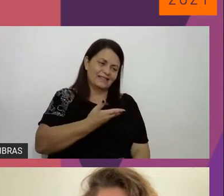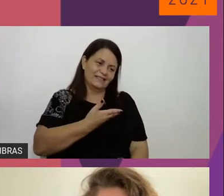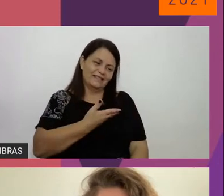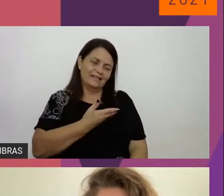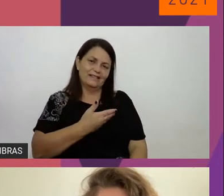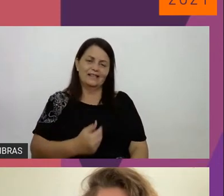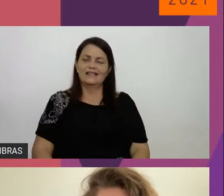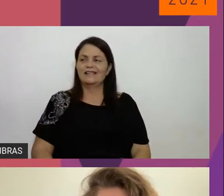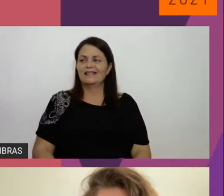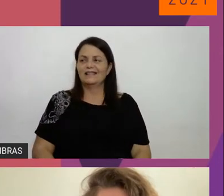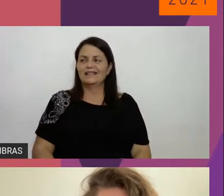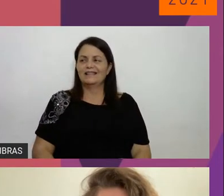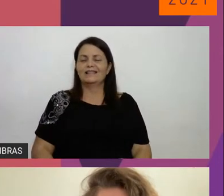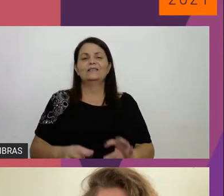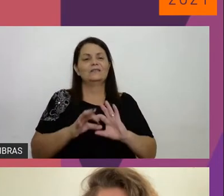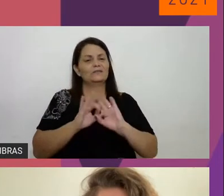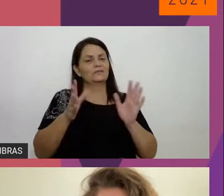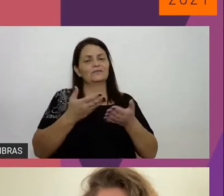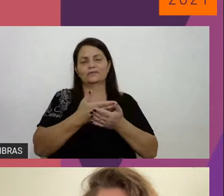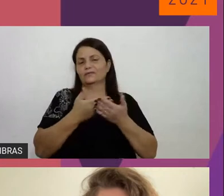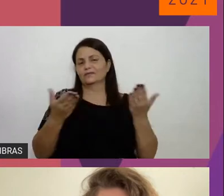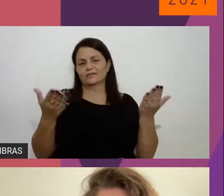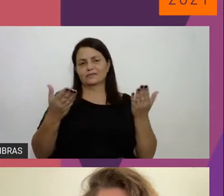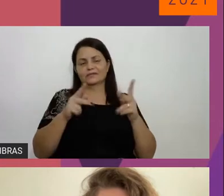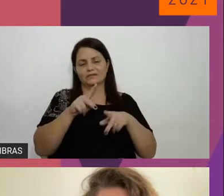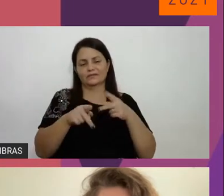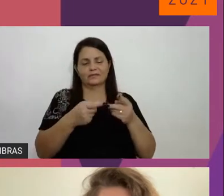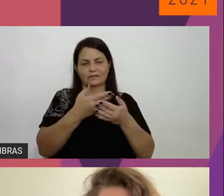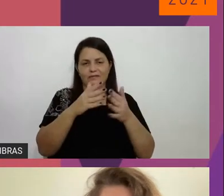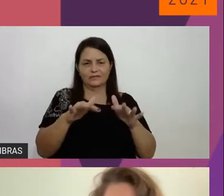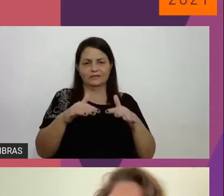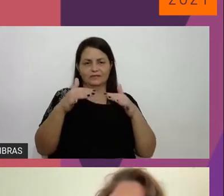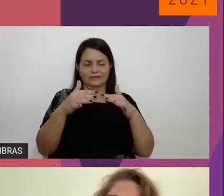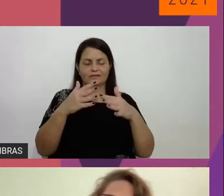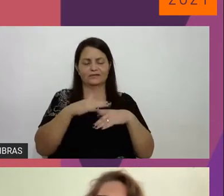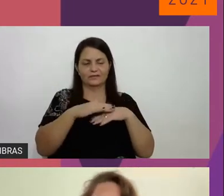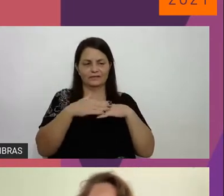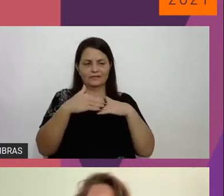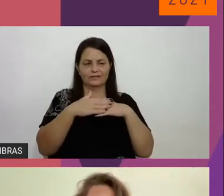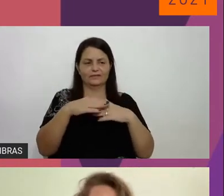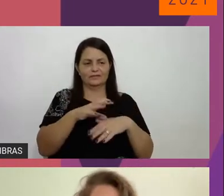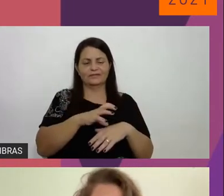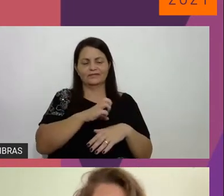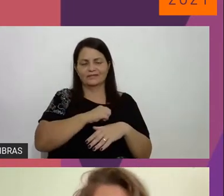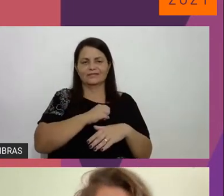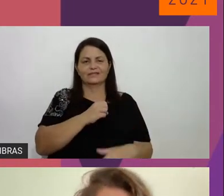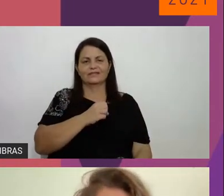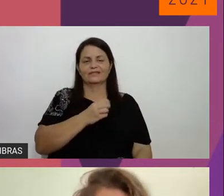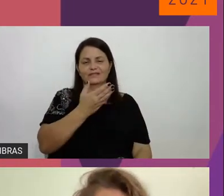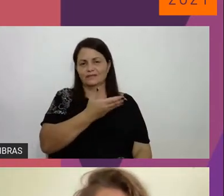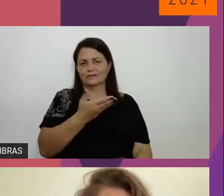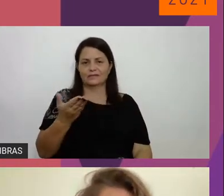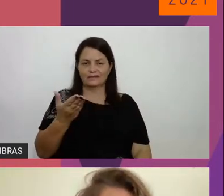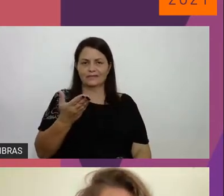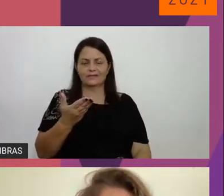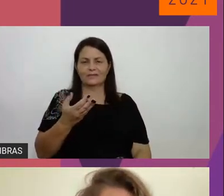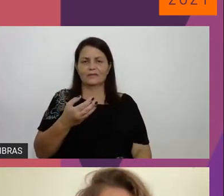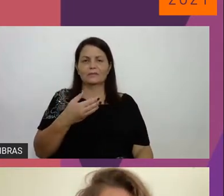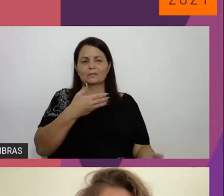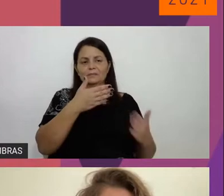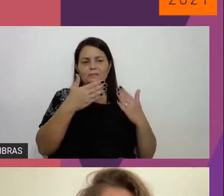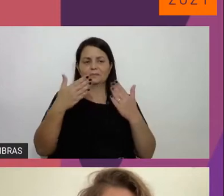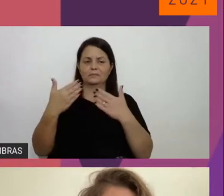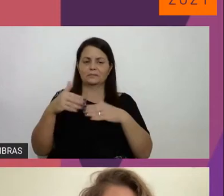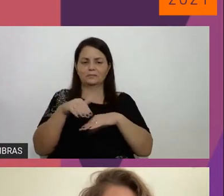a disponibilizar ao público como um carinho para todo mundo que gosta de lixo ótima mesa para